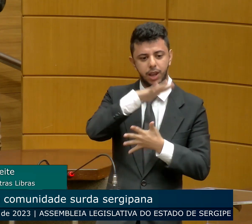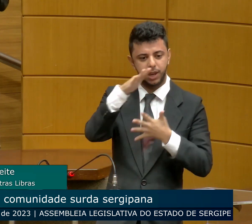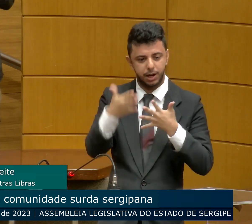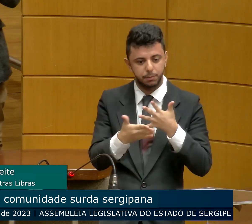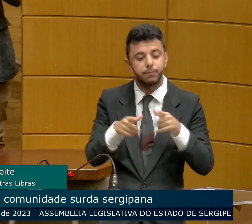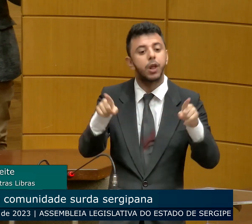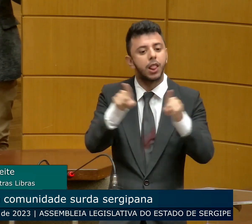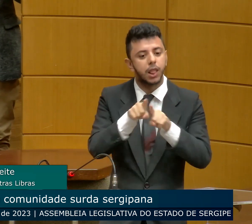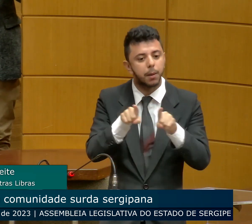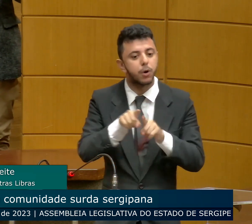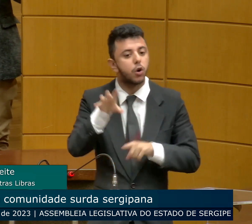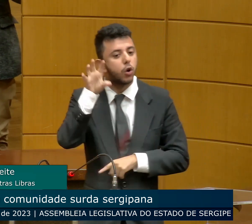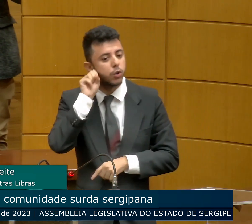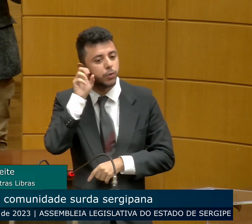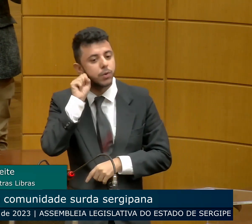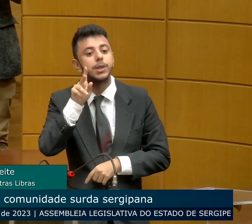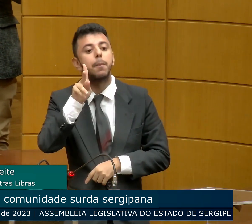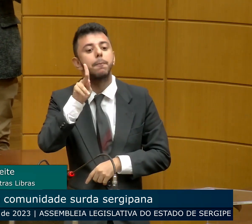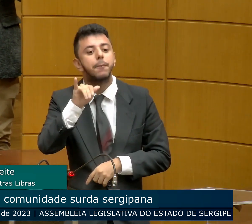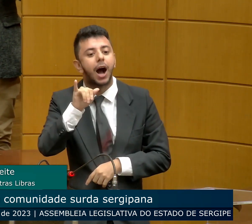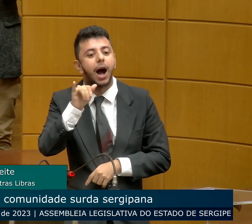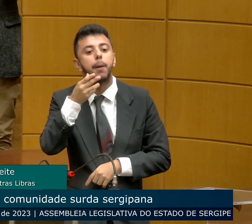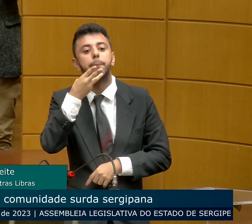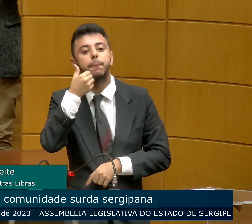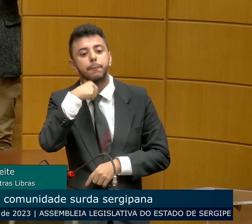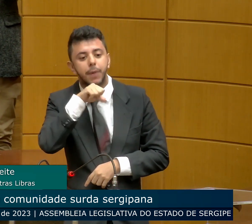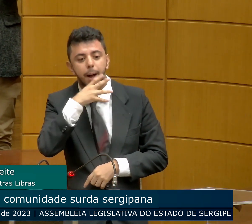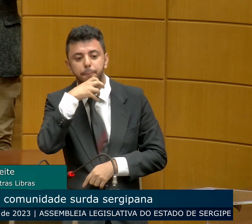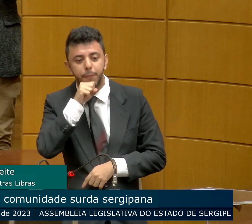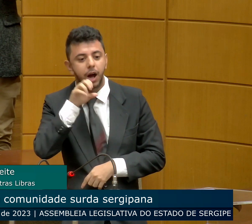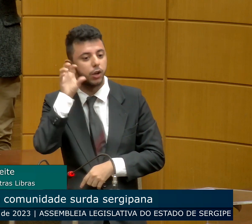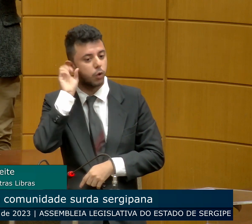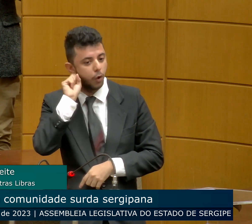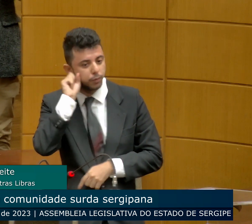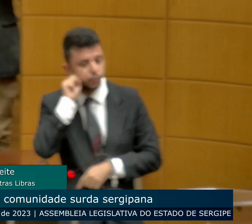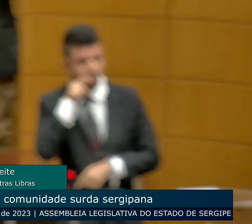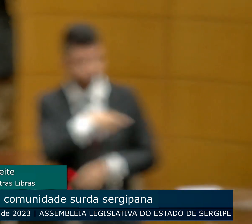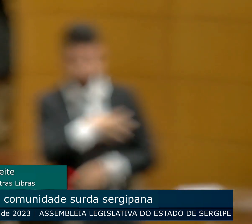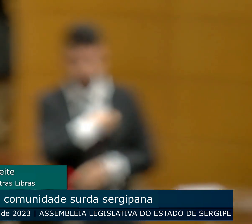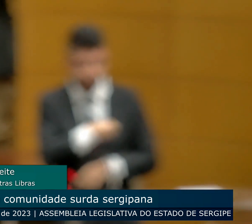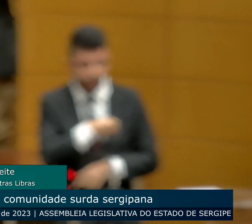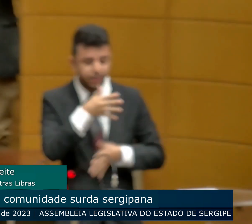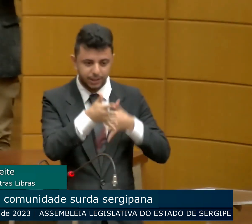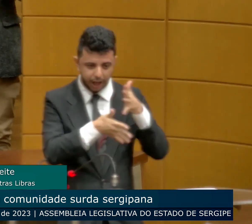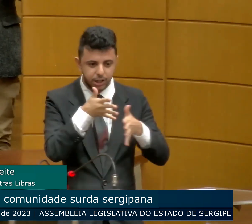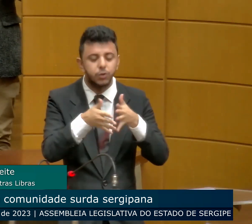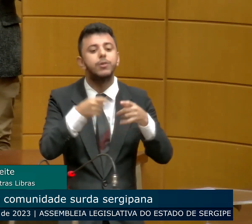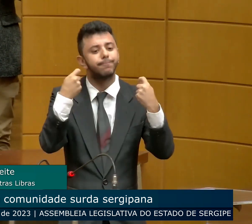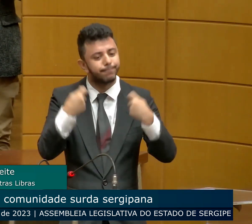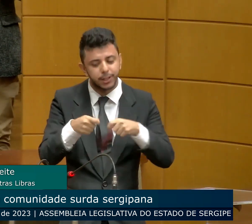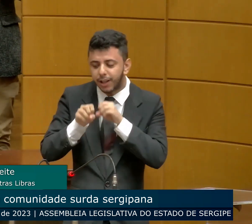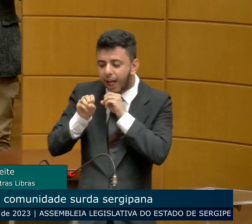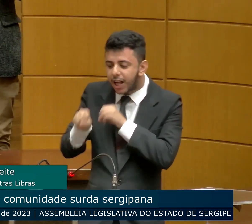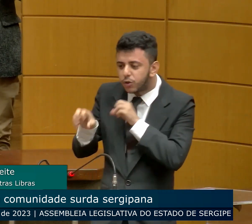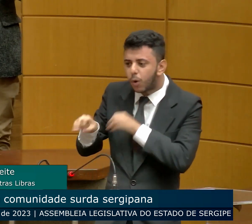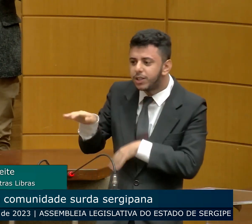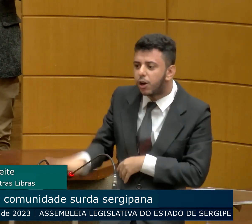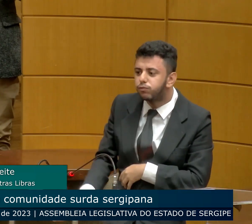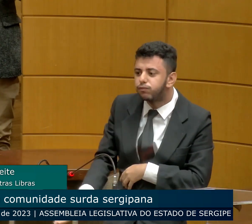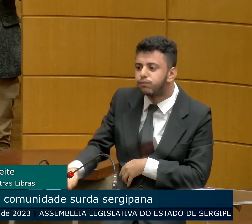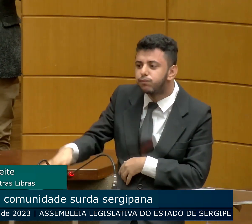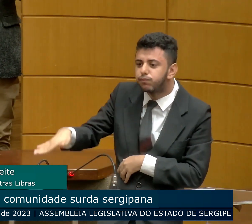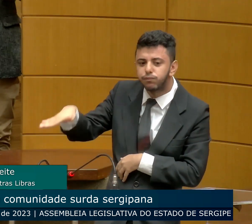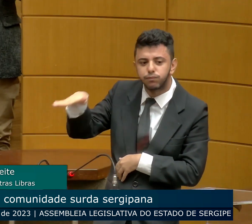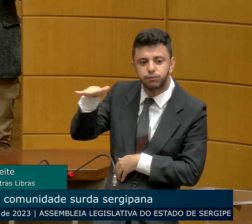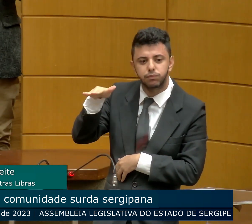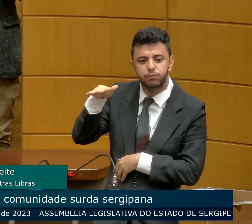aprendam, eles tenham, né, adquiram a língua. O pai, a mãe, que são ouvintes e têm seu filho surdo, eles